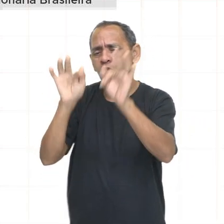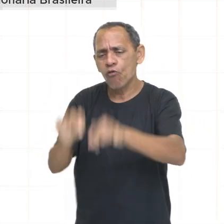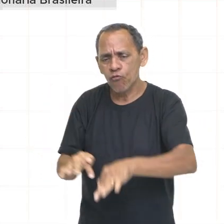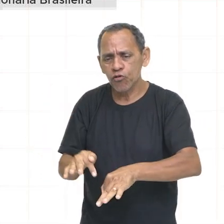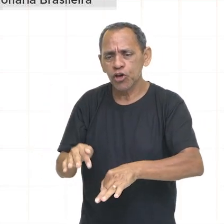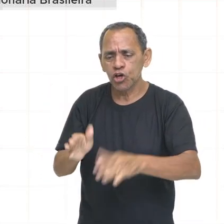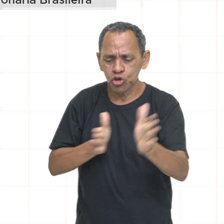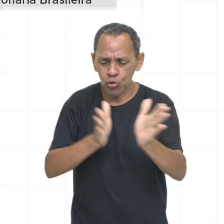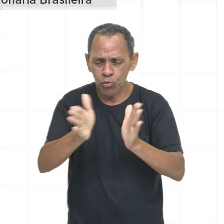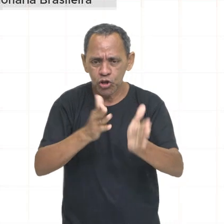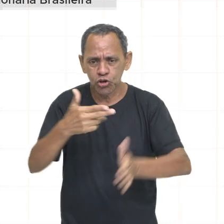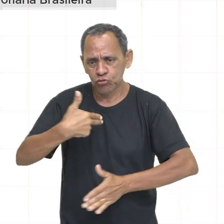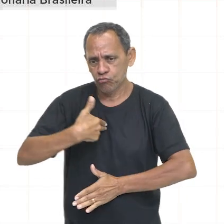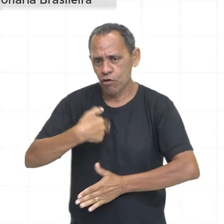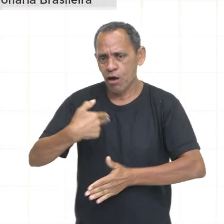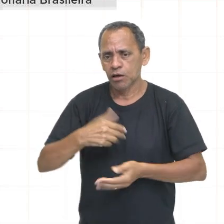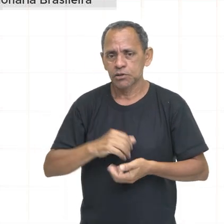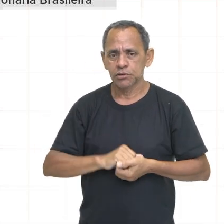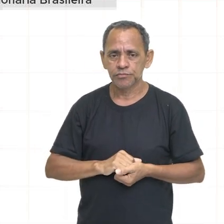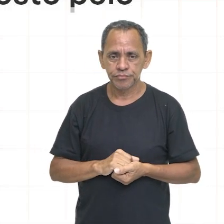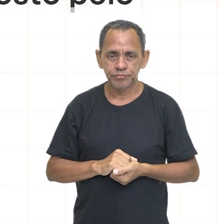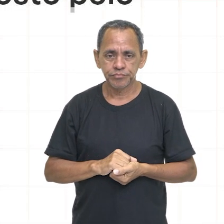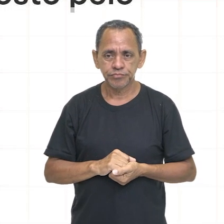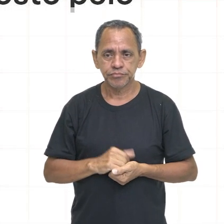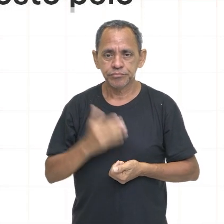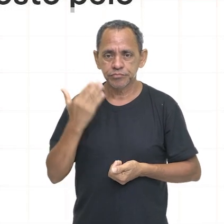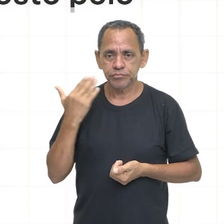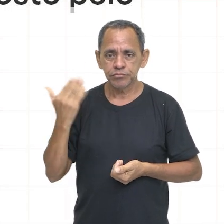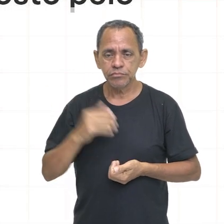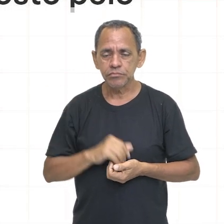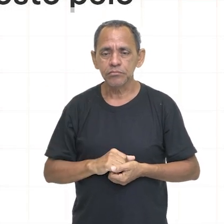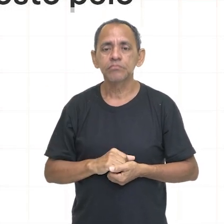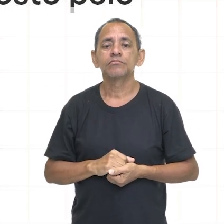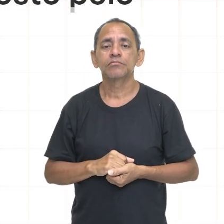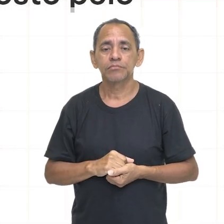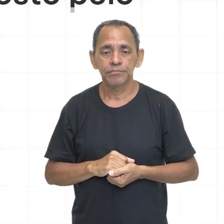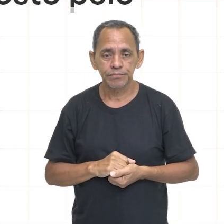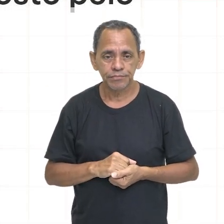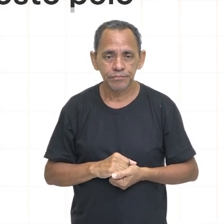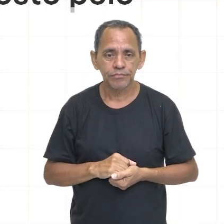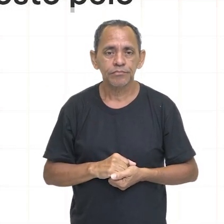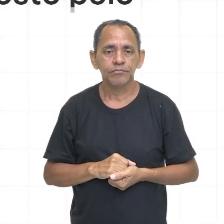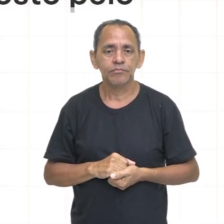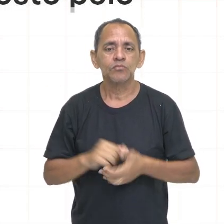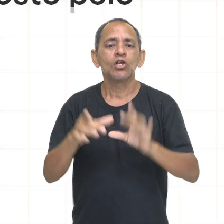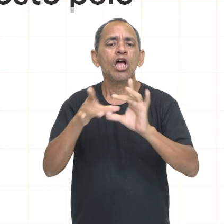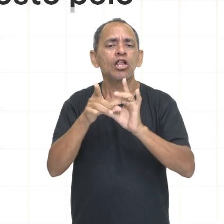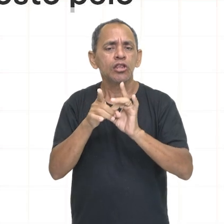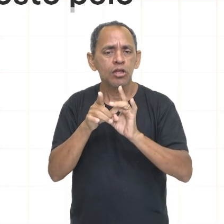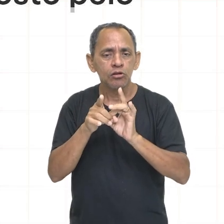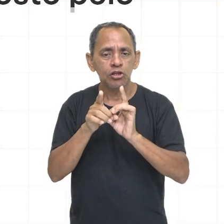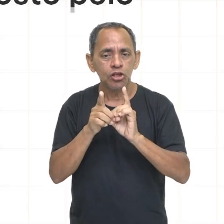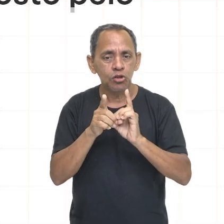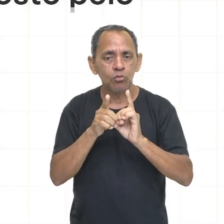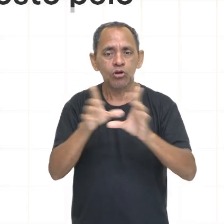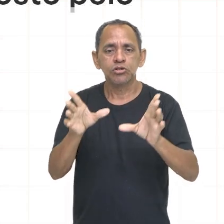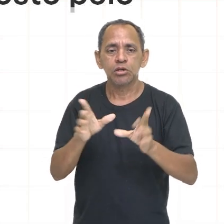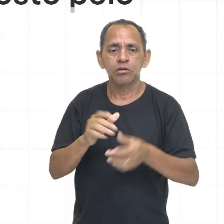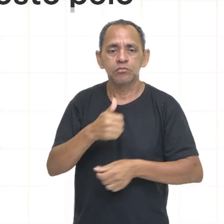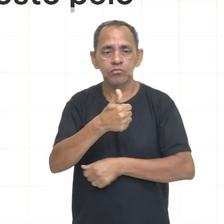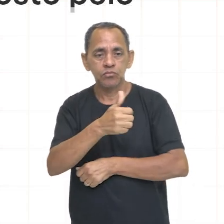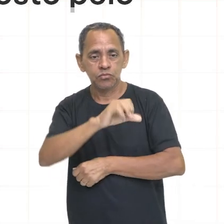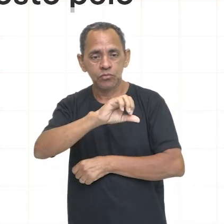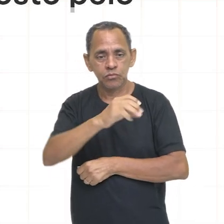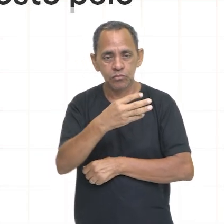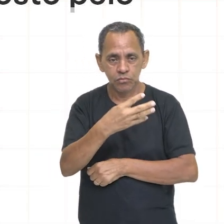que foi que a Era Vargas terminou de fato? Vamos adiante com o texto. Vamos lá, galera. A redemocratização do Brasil. Em